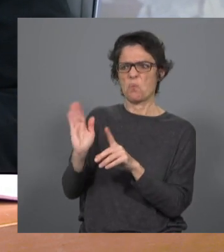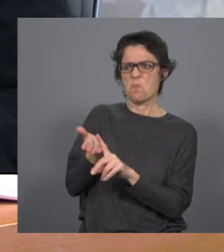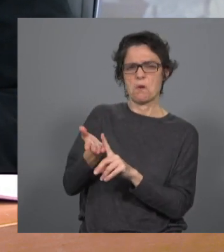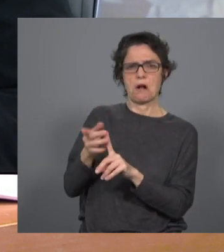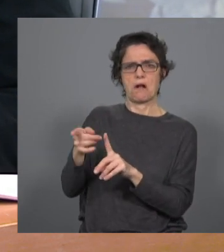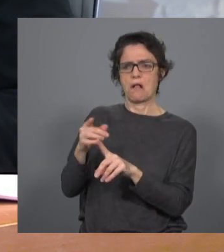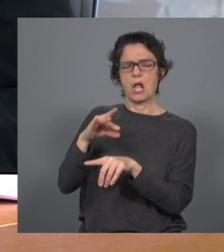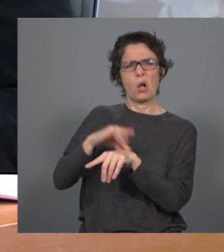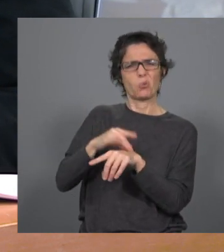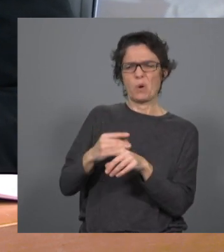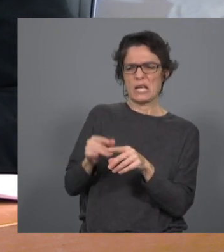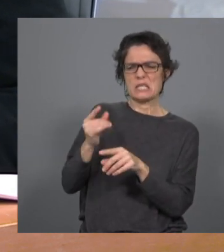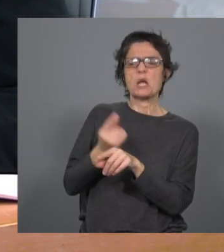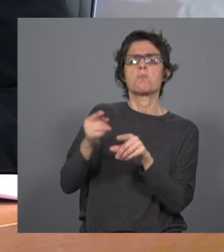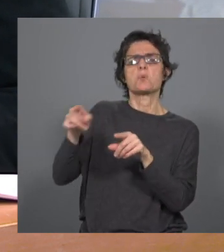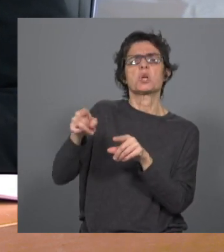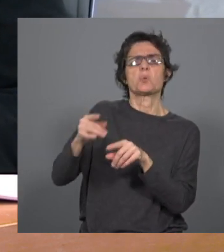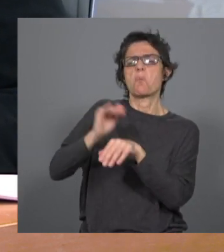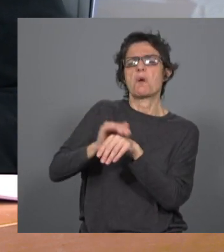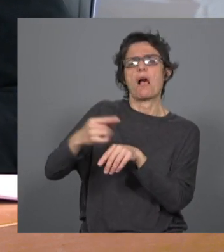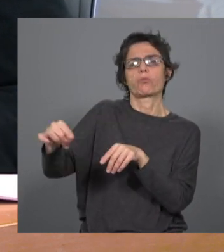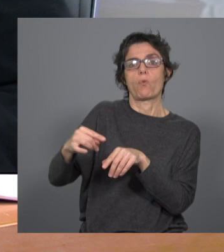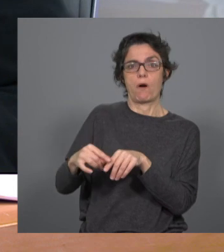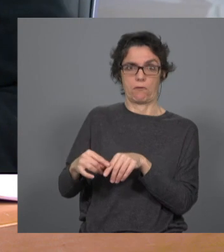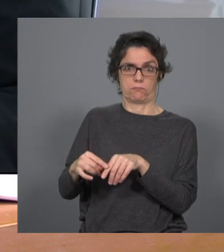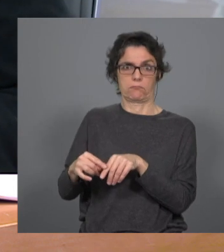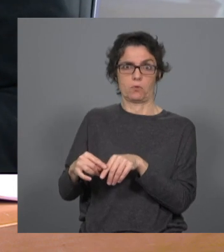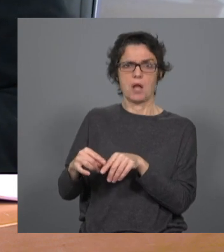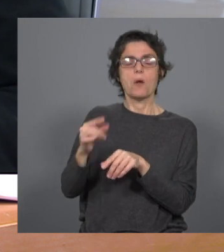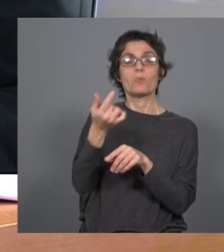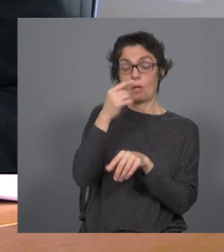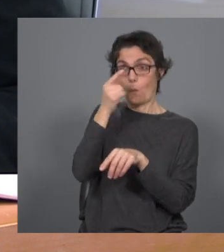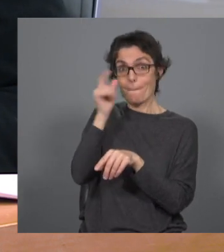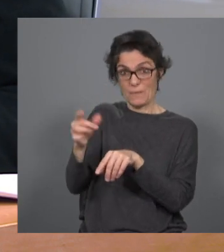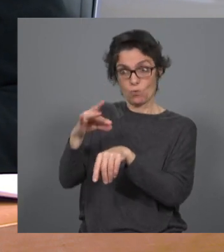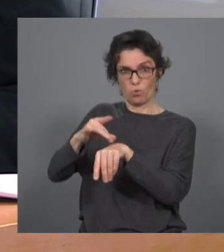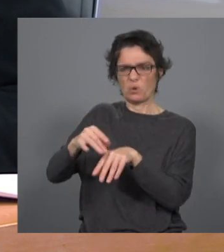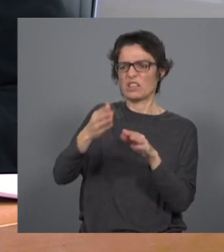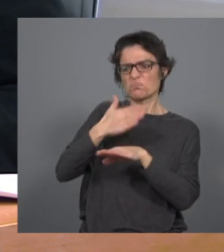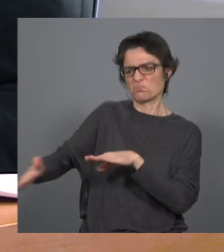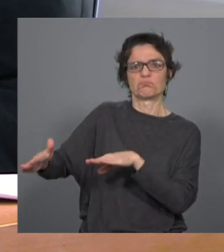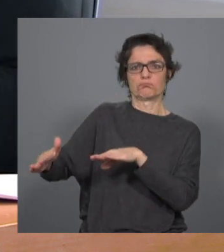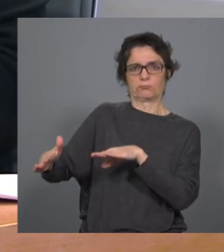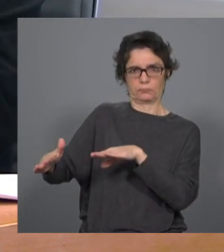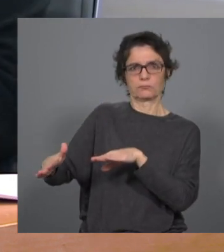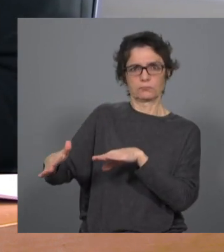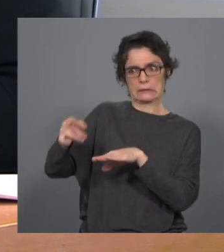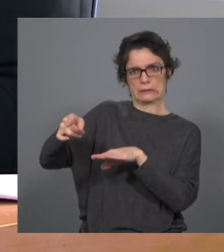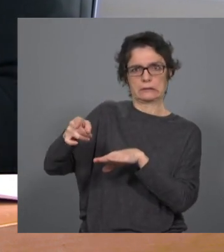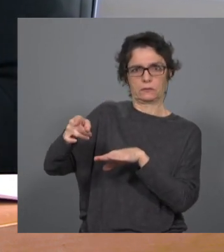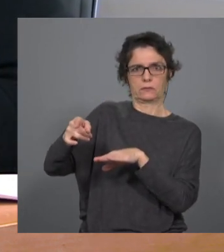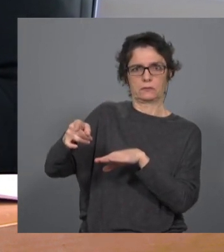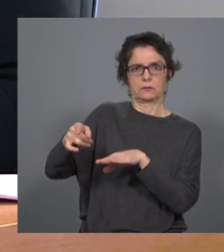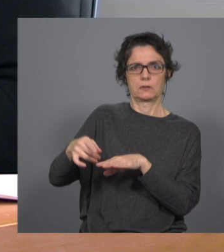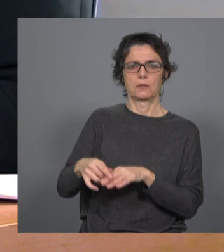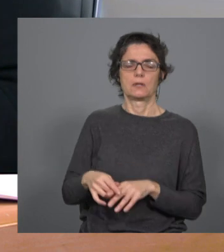e reduzido miseravelmente ao seu pecado. E por isso é excluído, não é? E, portanto, separado e